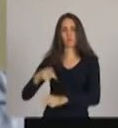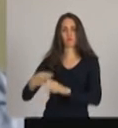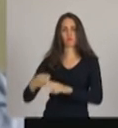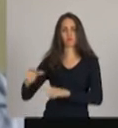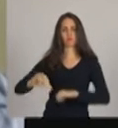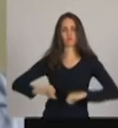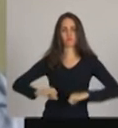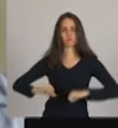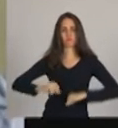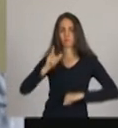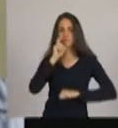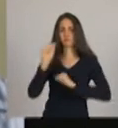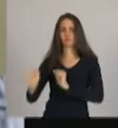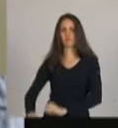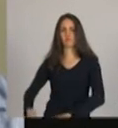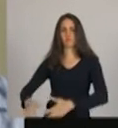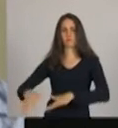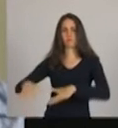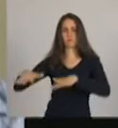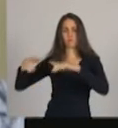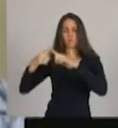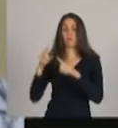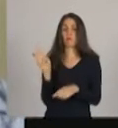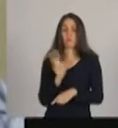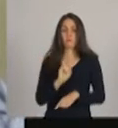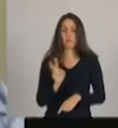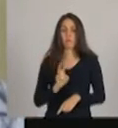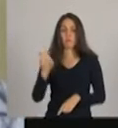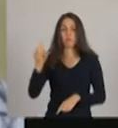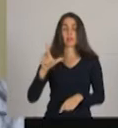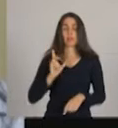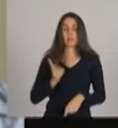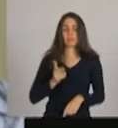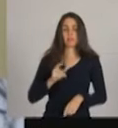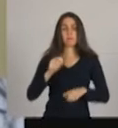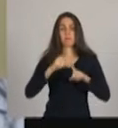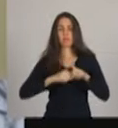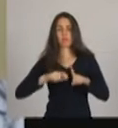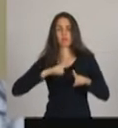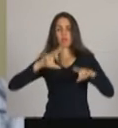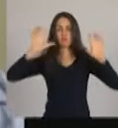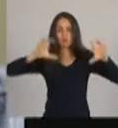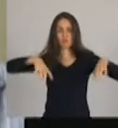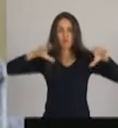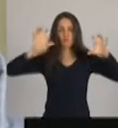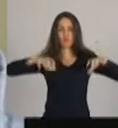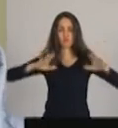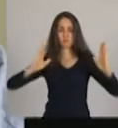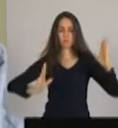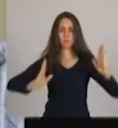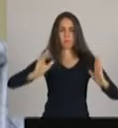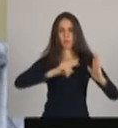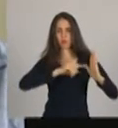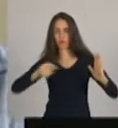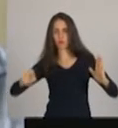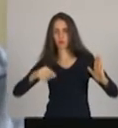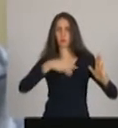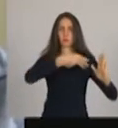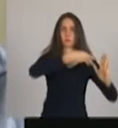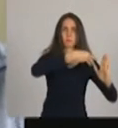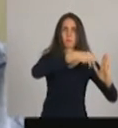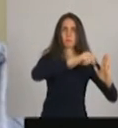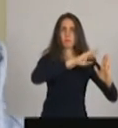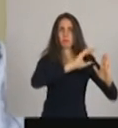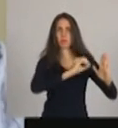diretamente, visto que Vila Velha, nos períodos de chuva, em